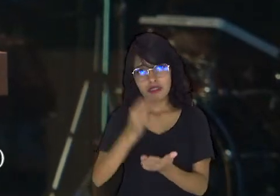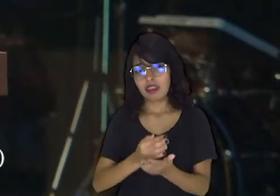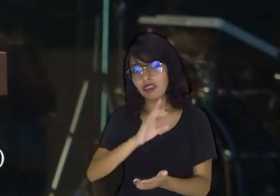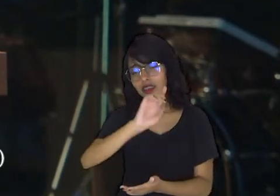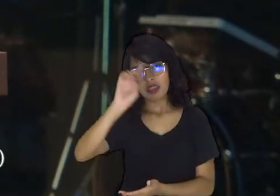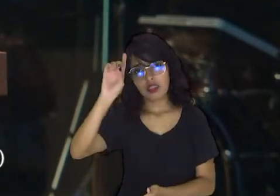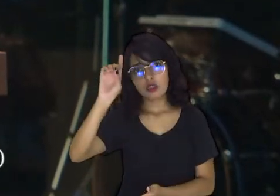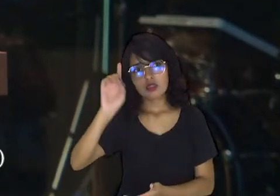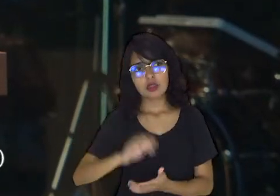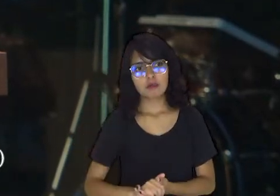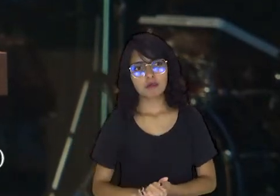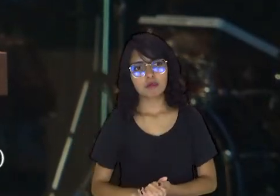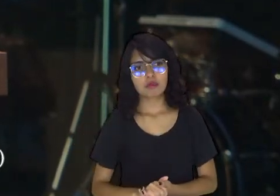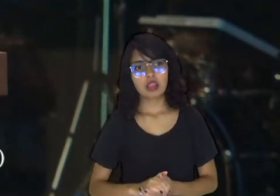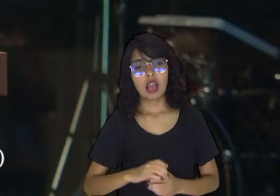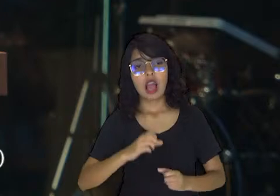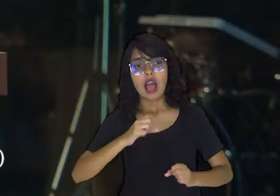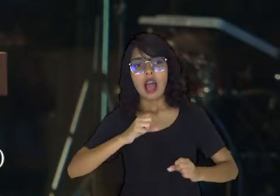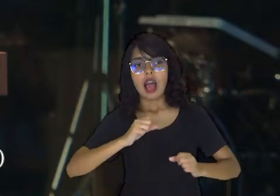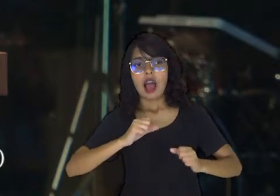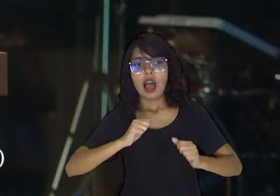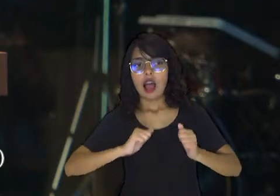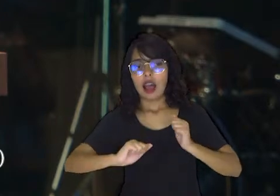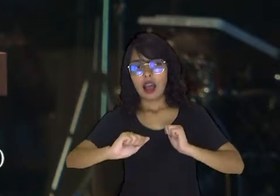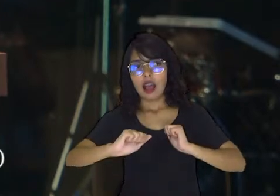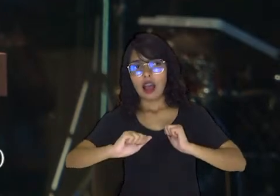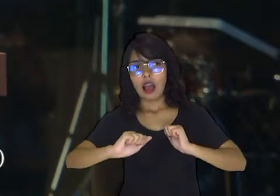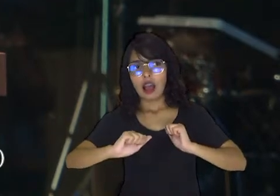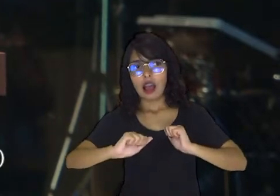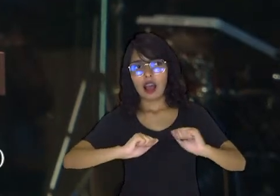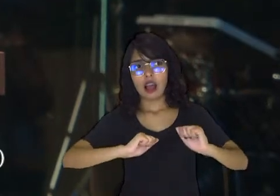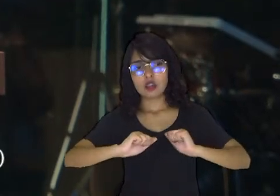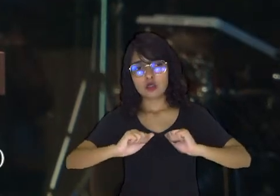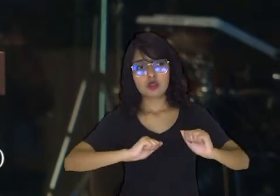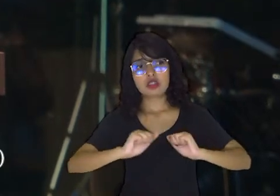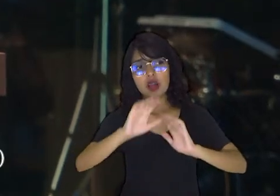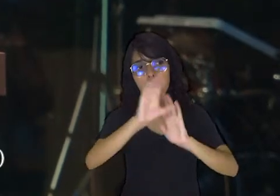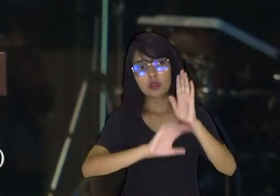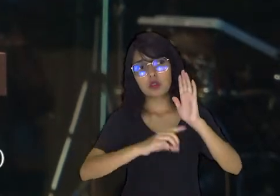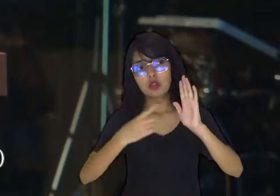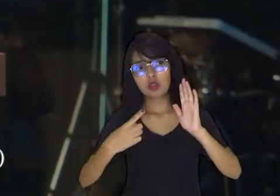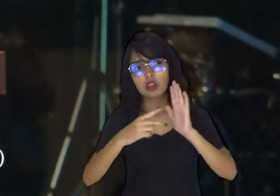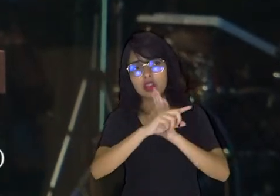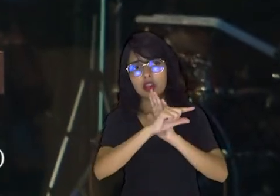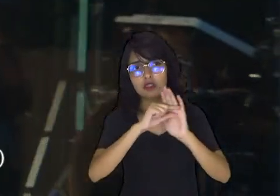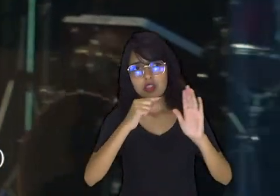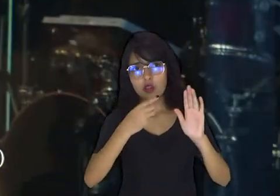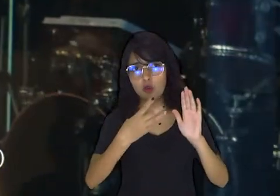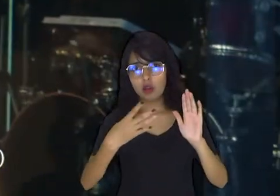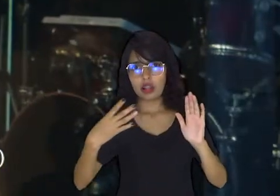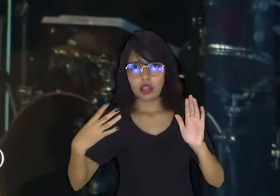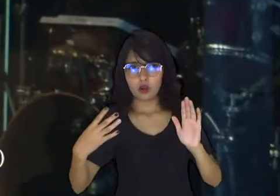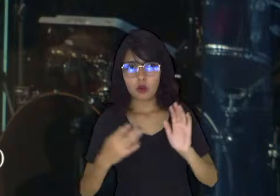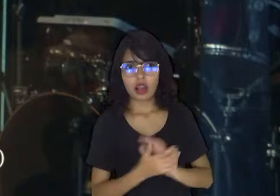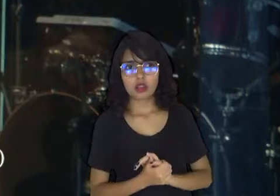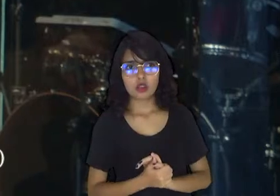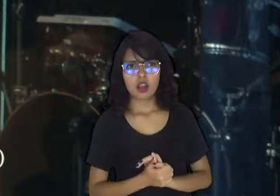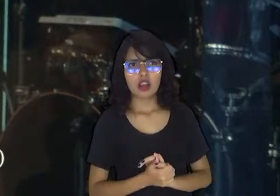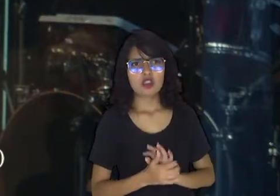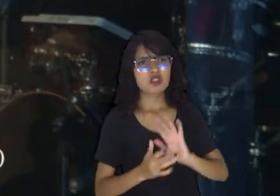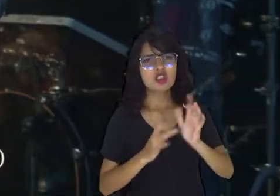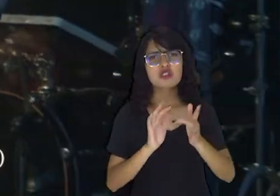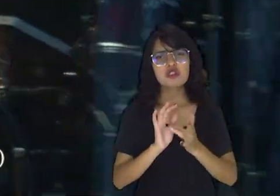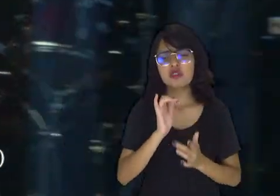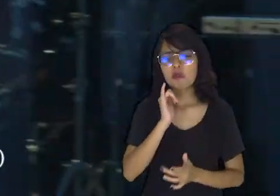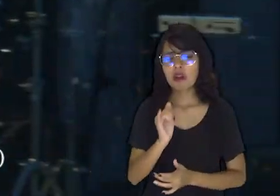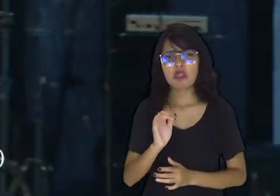Atos 2,44 está escrito assim: Jesus não mandou aquele povo fazer nada, não mandou fazer cela, não vai fazer cela, não vai